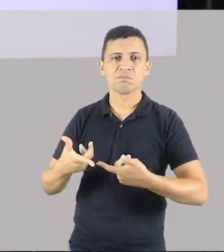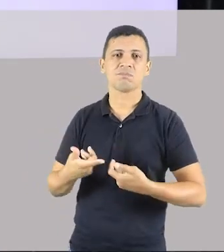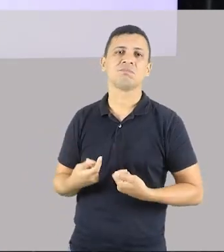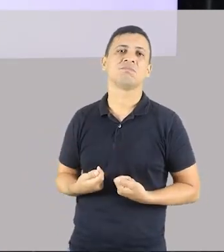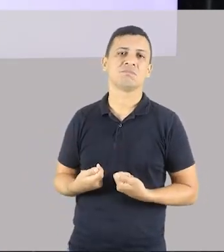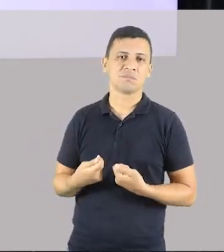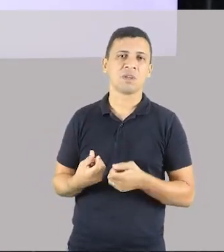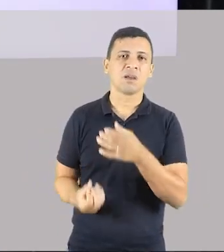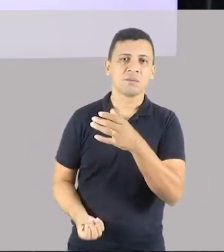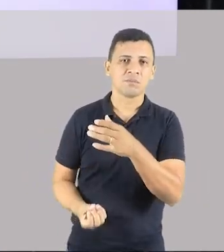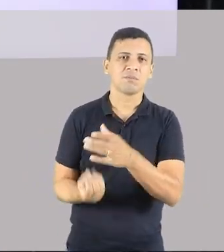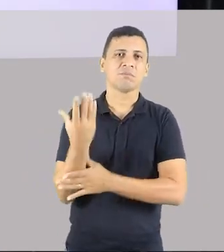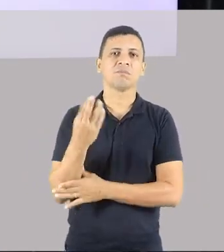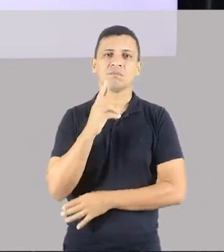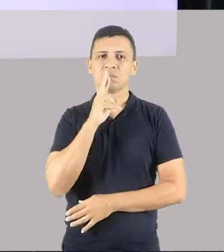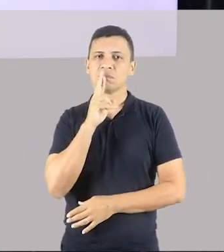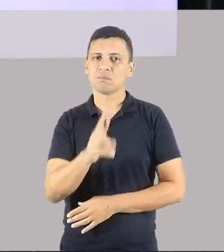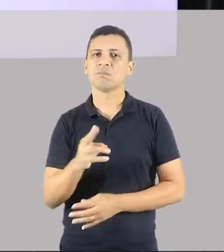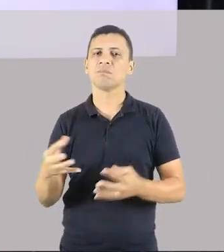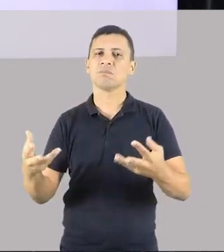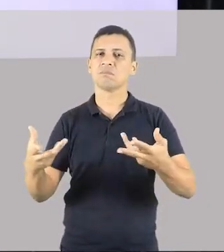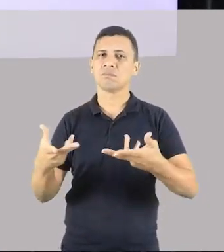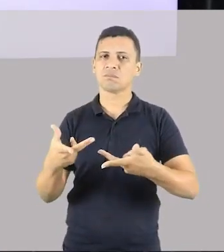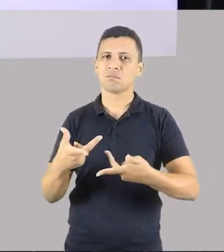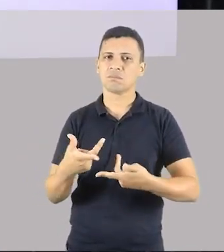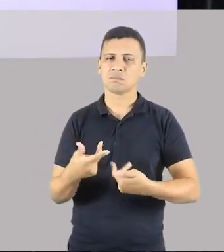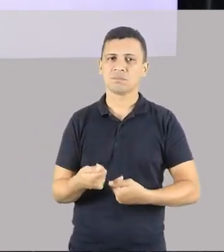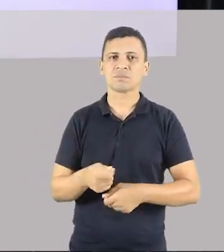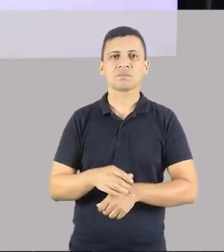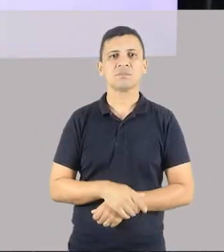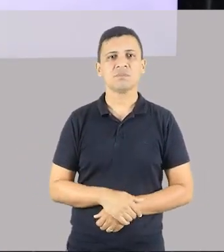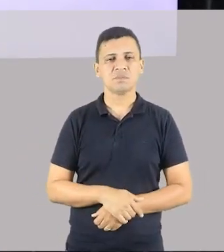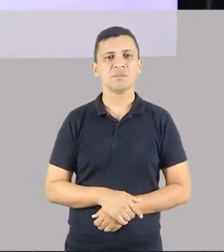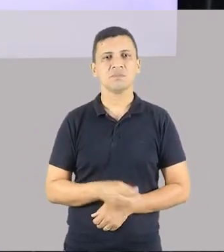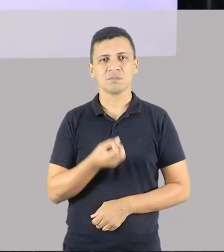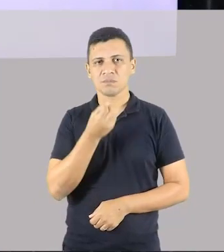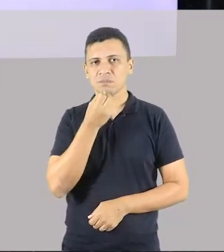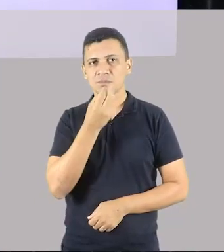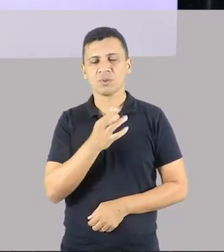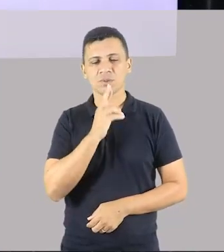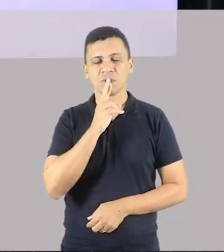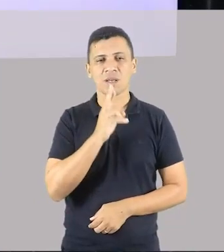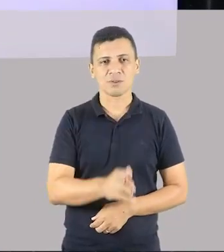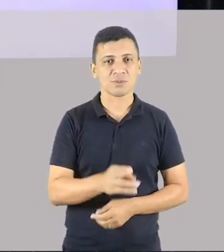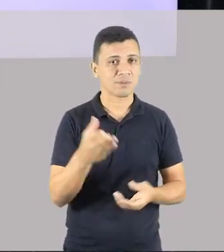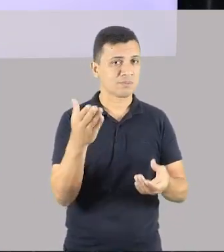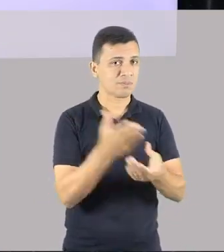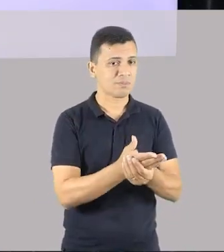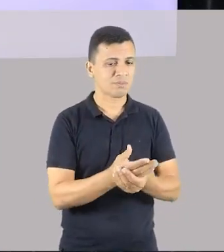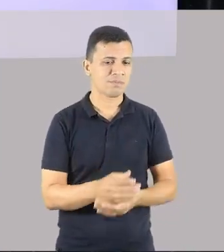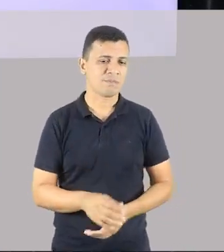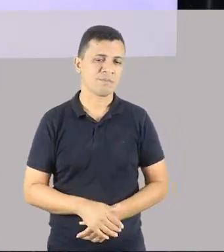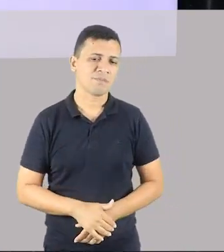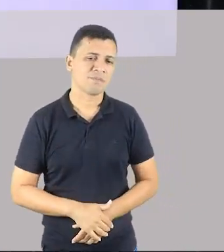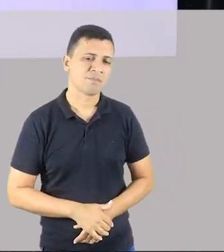Ele precisa gerar resultados. Ele precisa trazer bons resultados durante o seu processo.